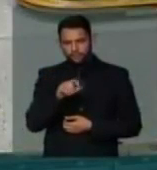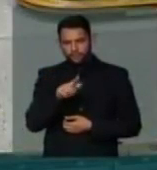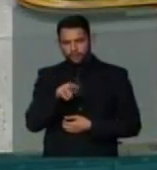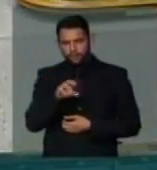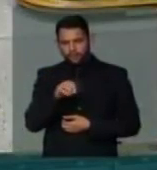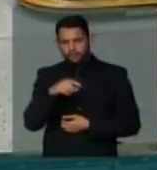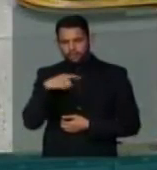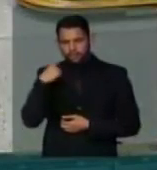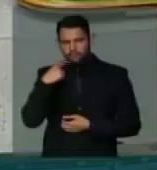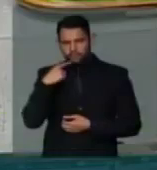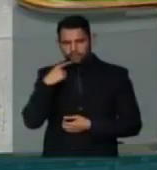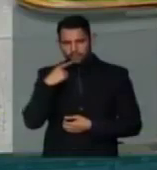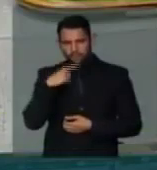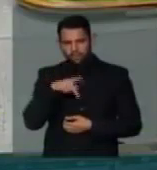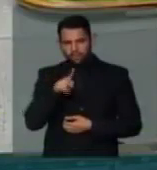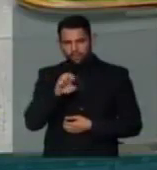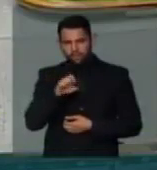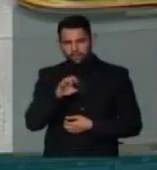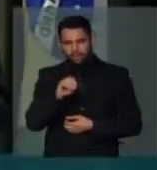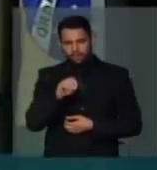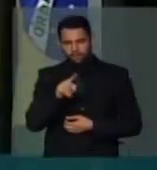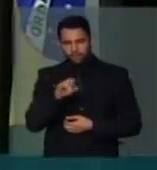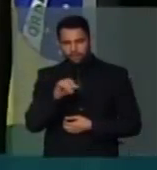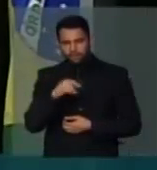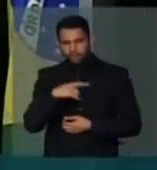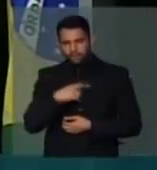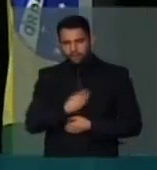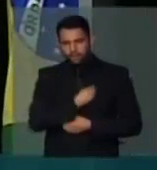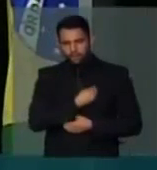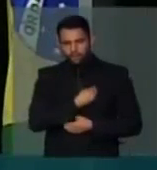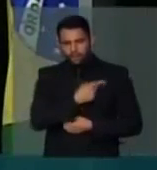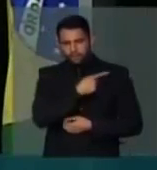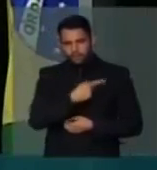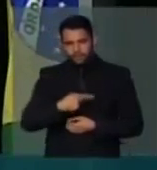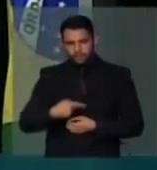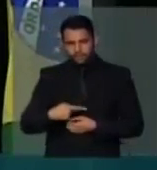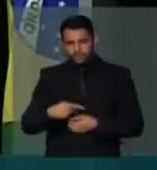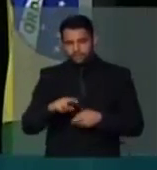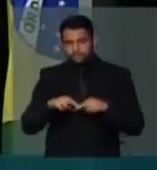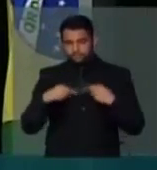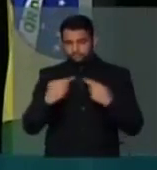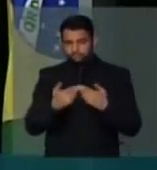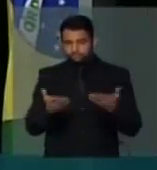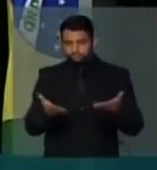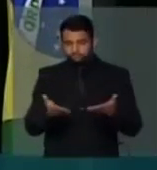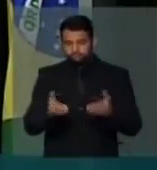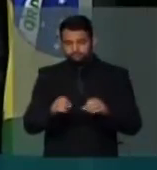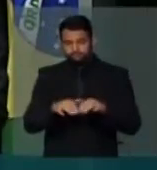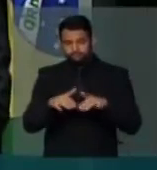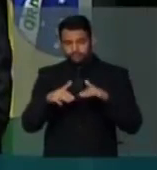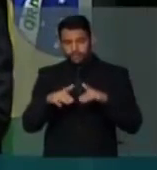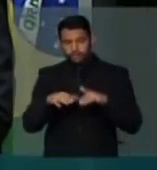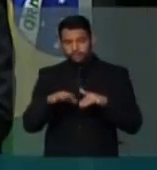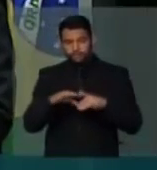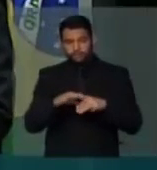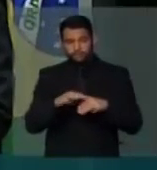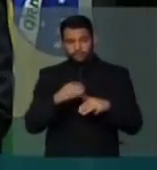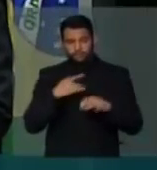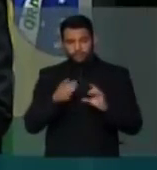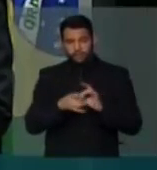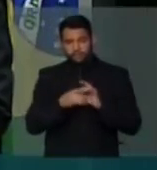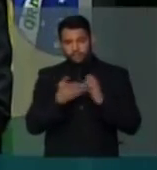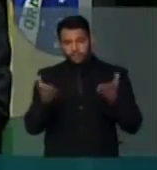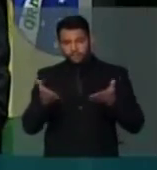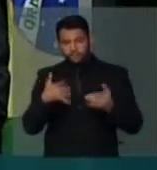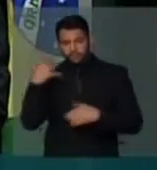a deputada Érica Cocai, que até há pouco presidia essa sessão, eu tomo a liberdade, presidente, na